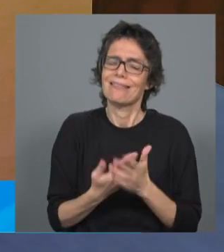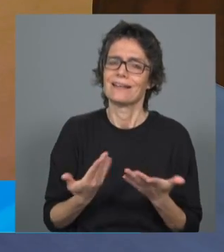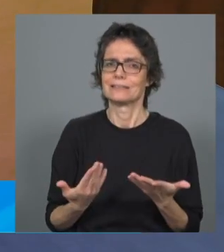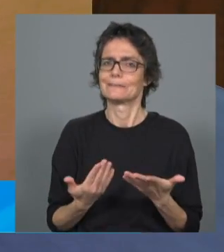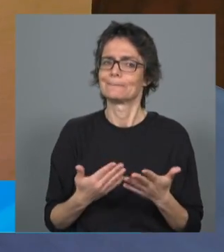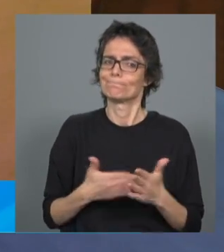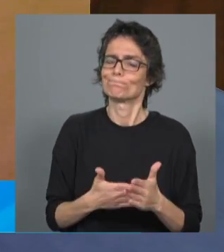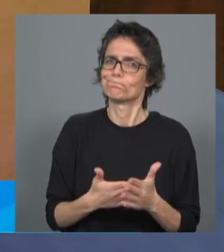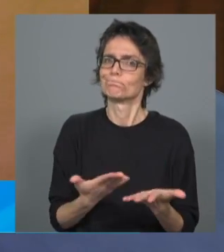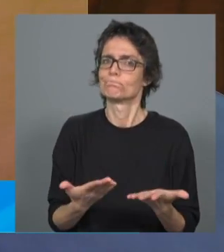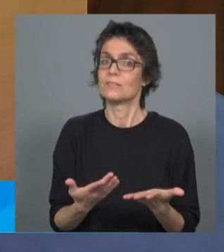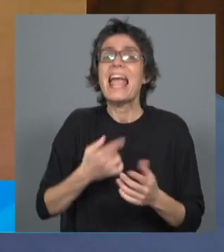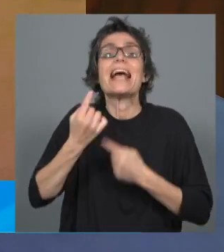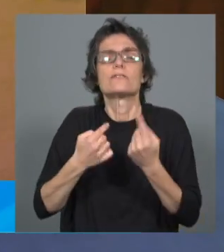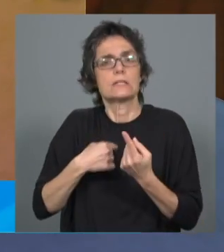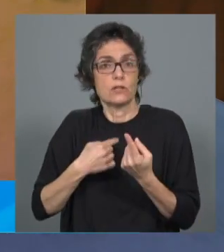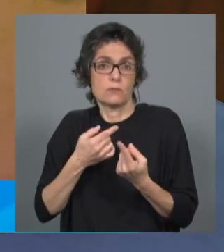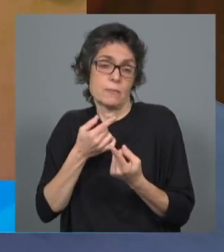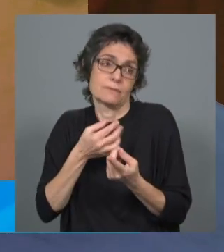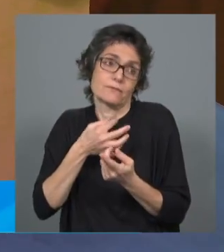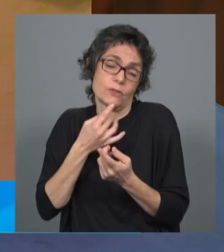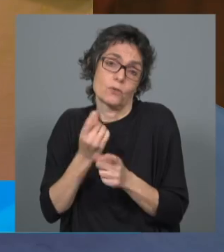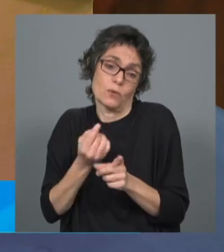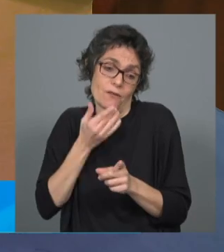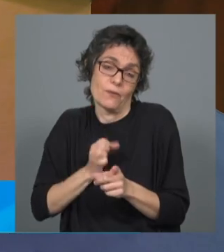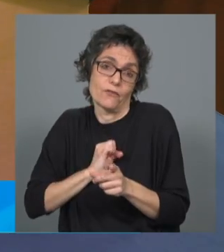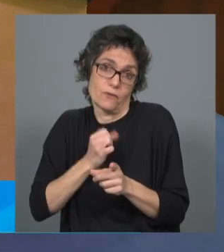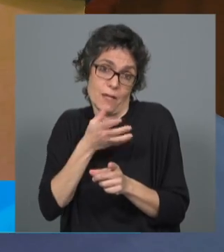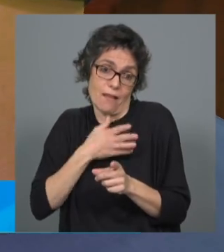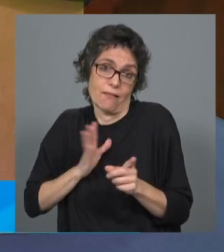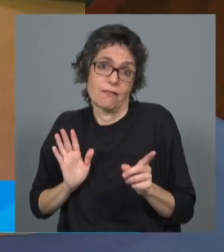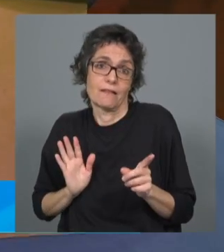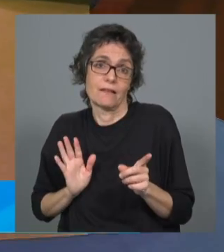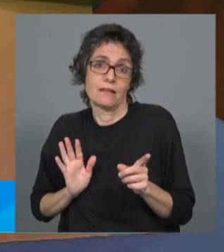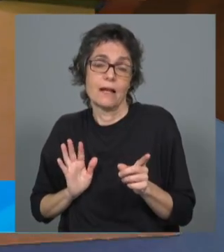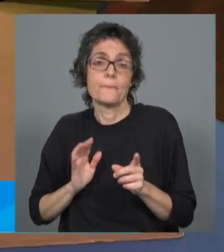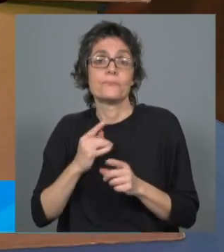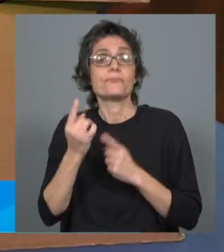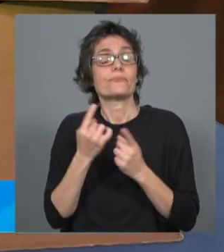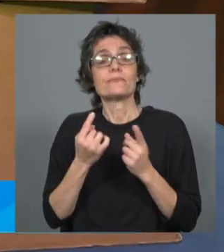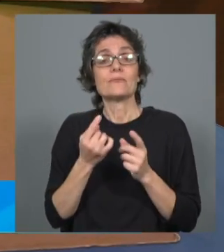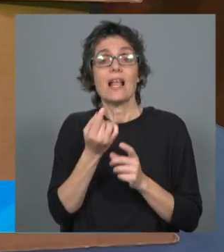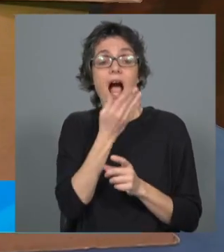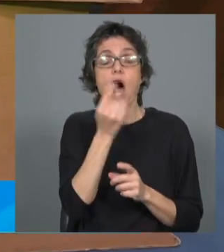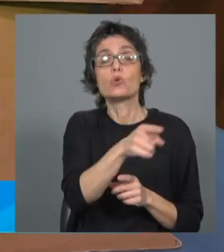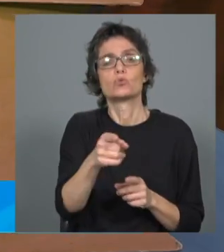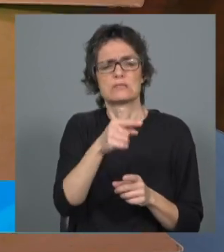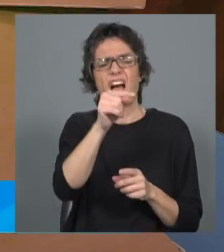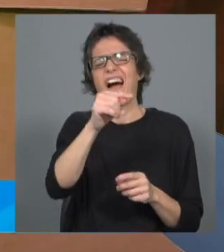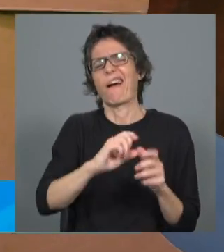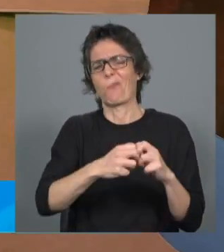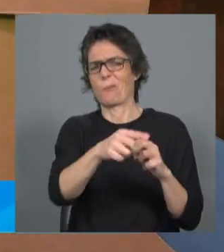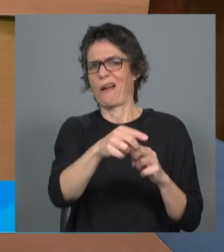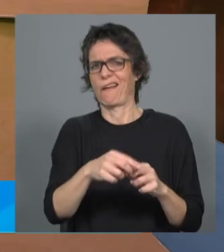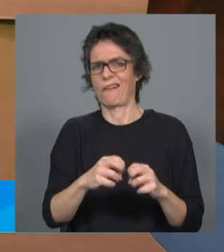um bocadinho, e peço desculpa por isso, pela experiência que tenho, aqueles alunos que são ditos os mais problemáticos, aqueles que